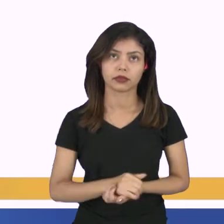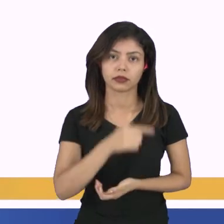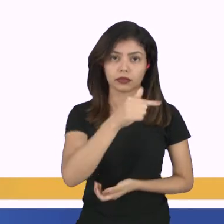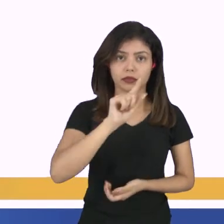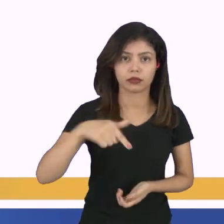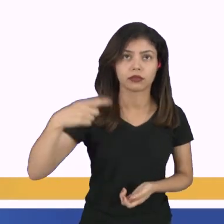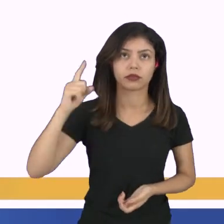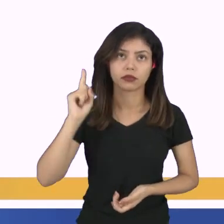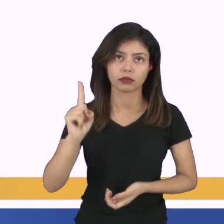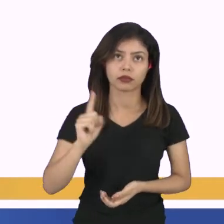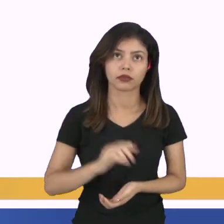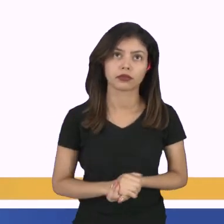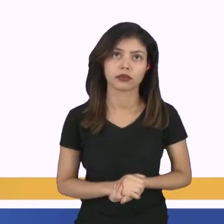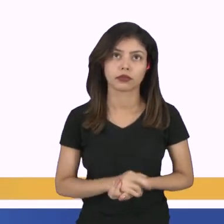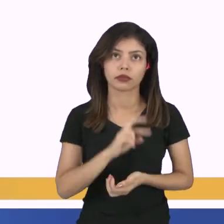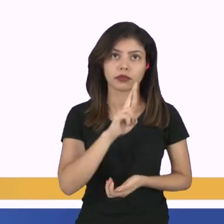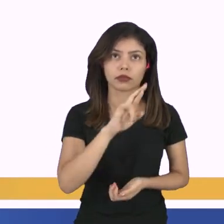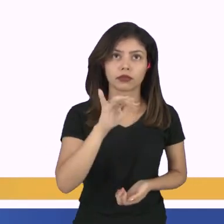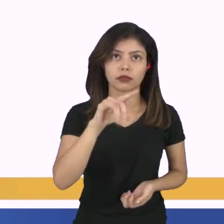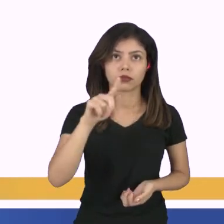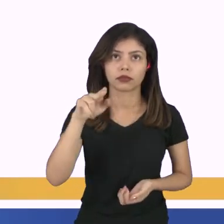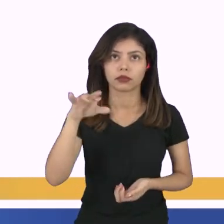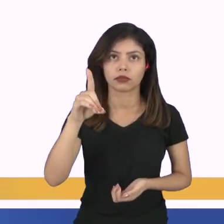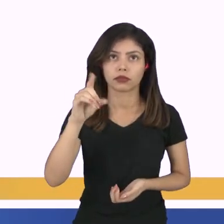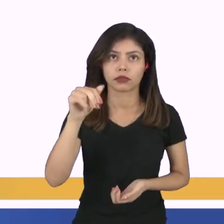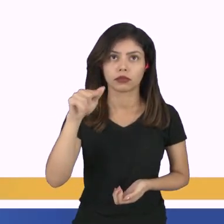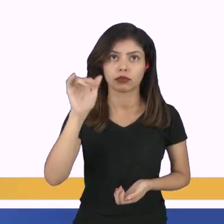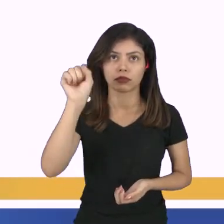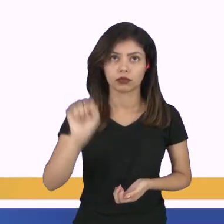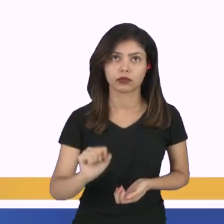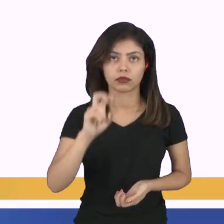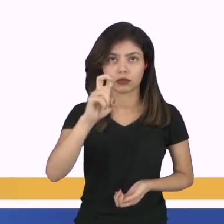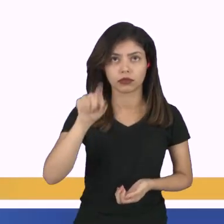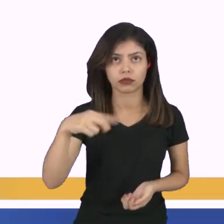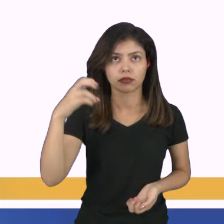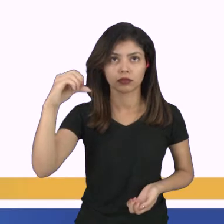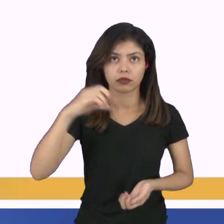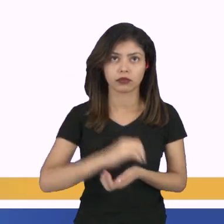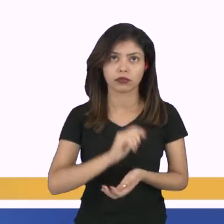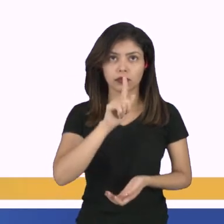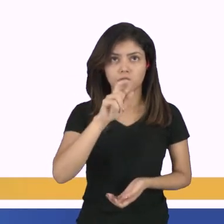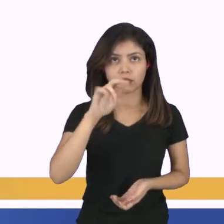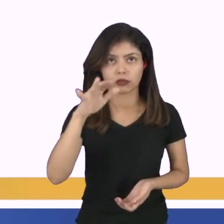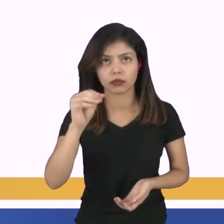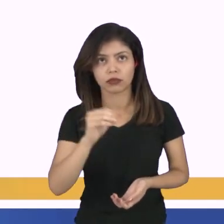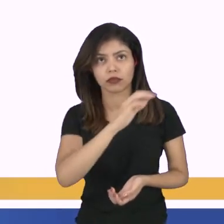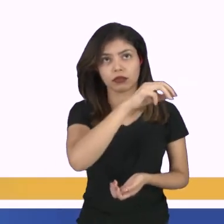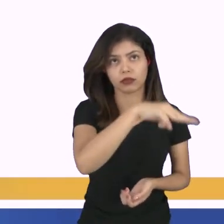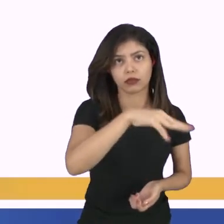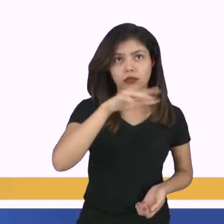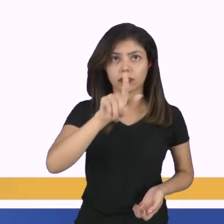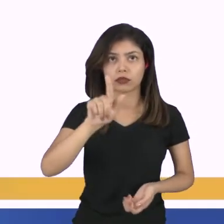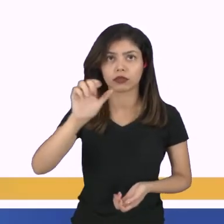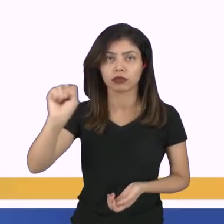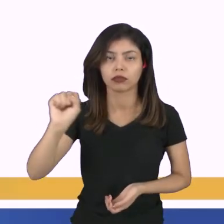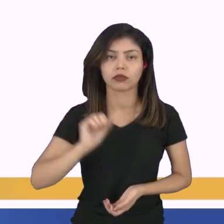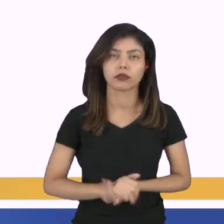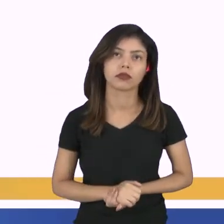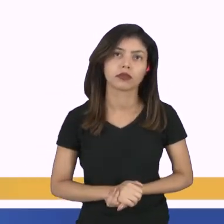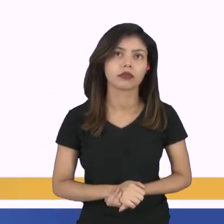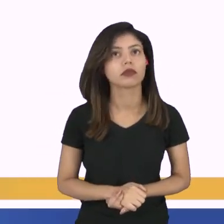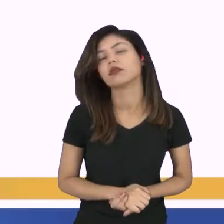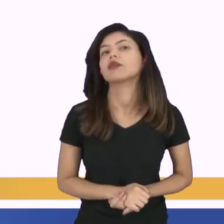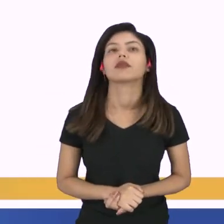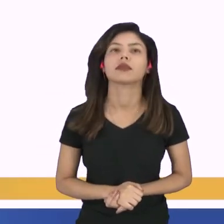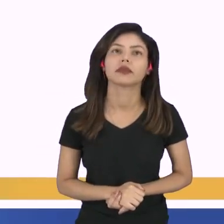com 7,1, Rio Grande do Sul, com 5,9, Goiás, né? 4,2, Mato